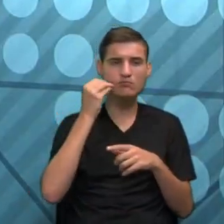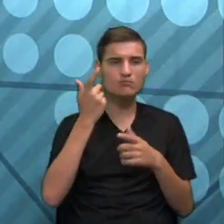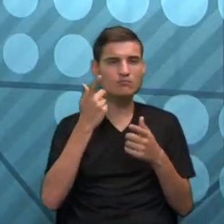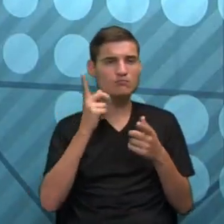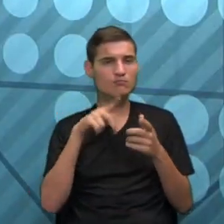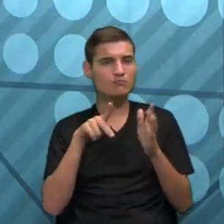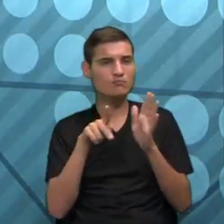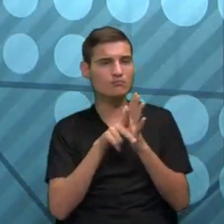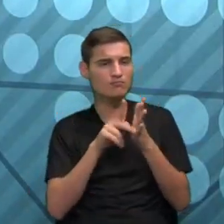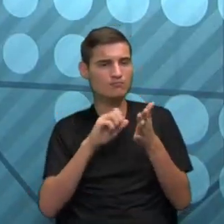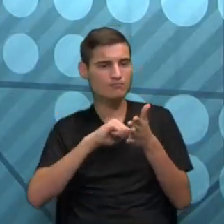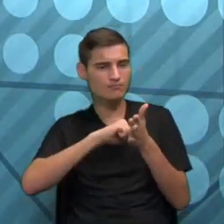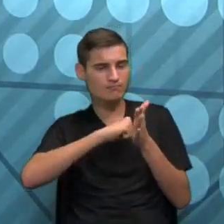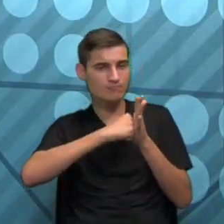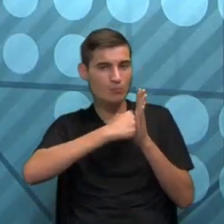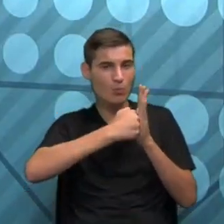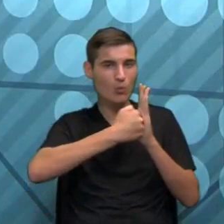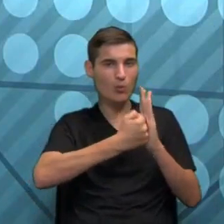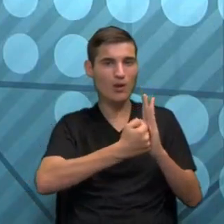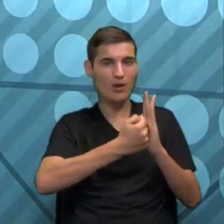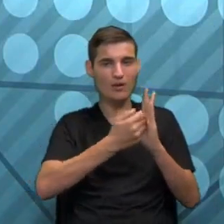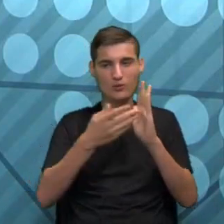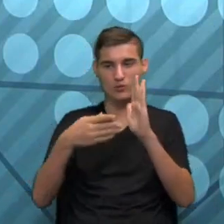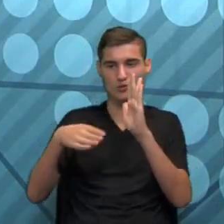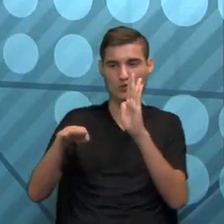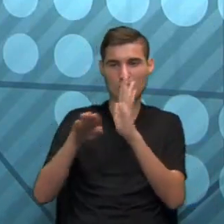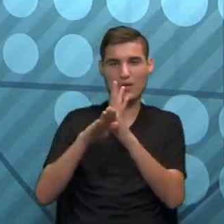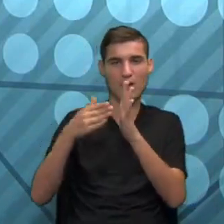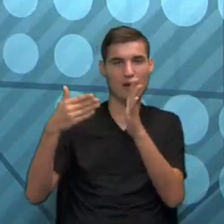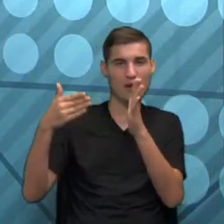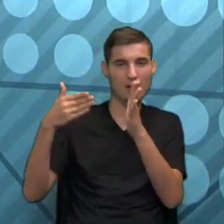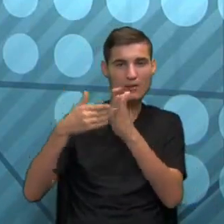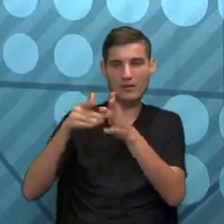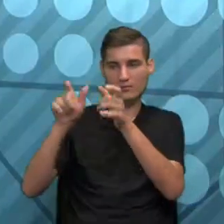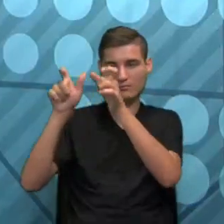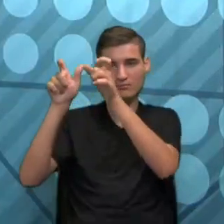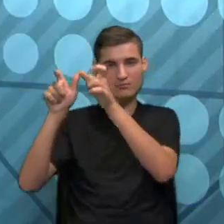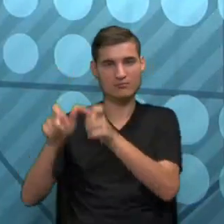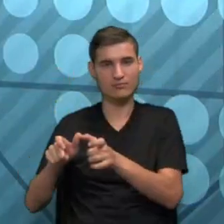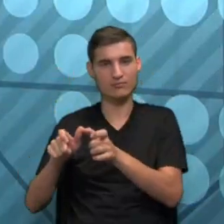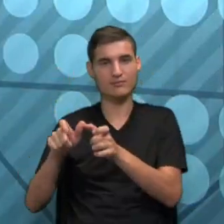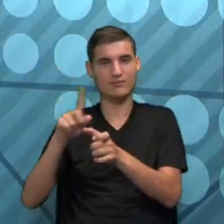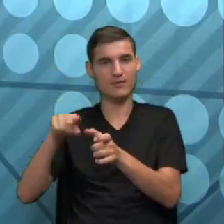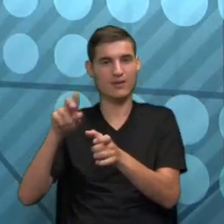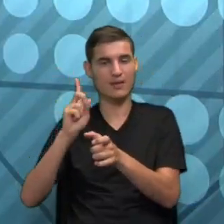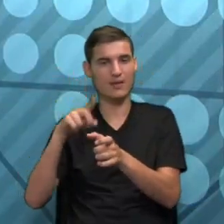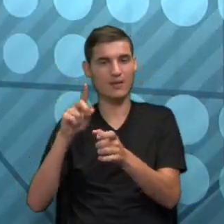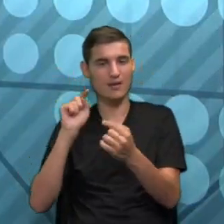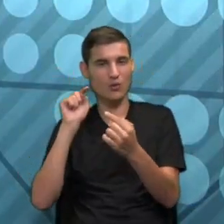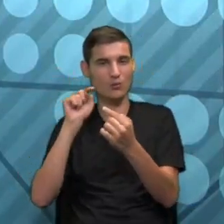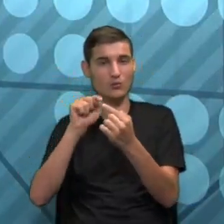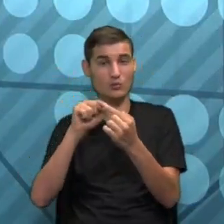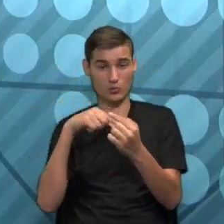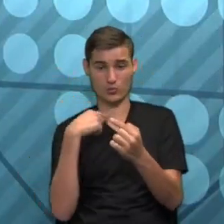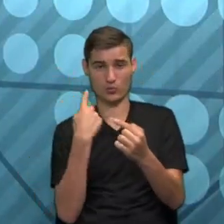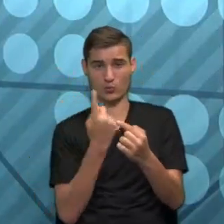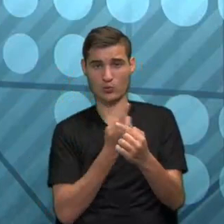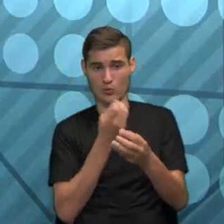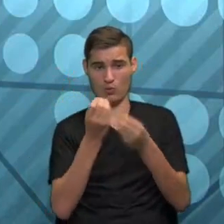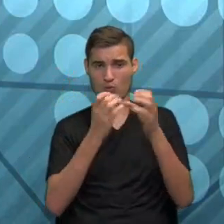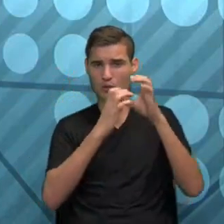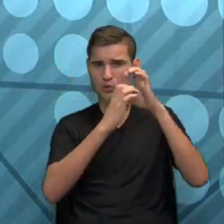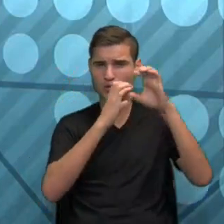maneira que o sinal chegue ao destinatário. E o nosso trabalho como engenheiro de computação, engenheiro de telecomunicação,